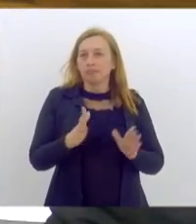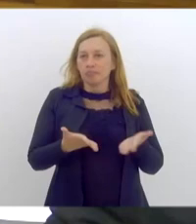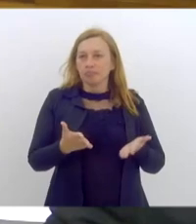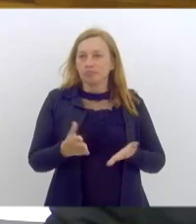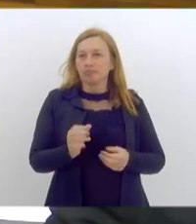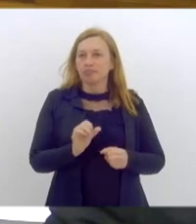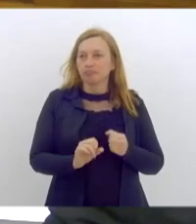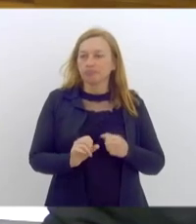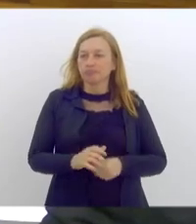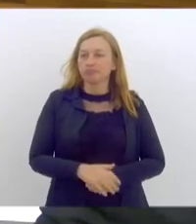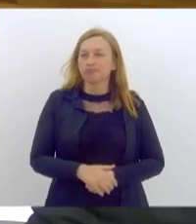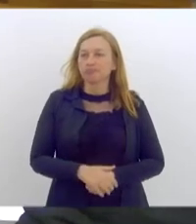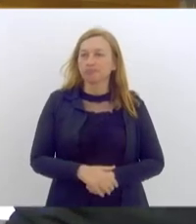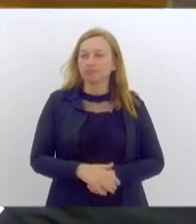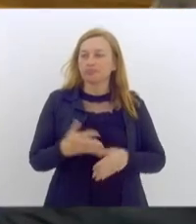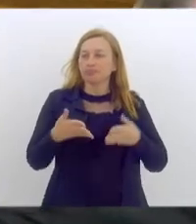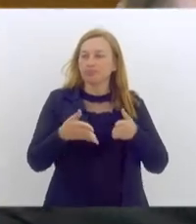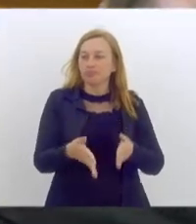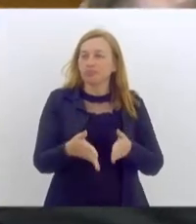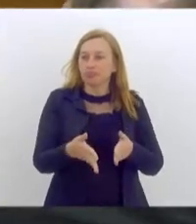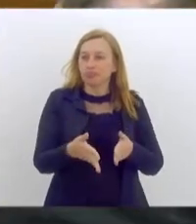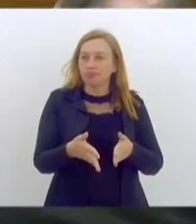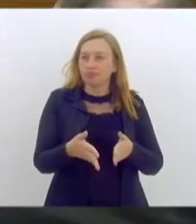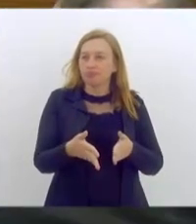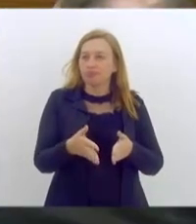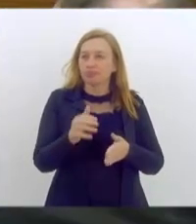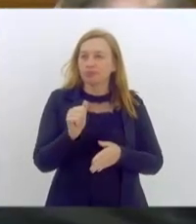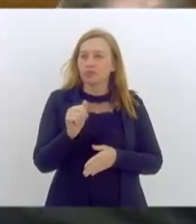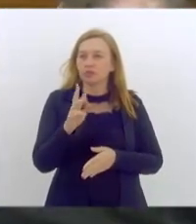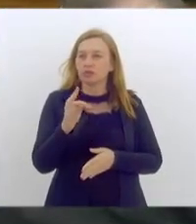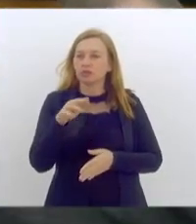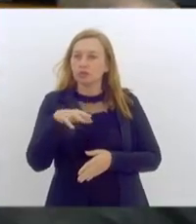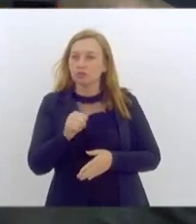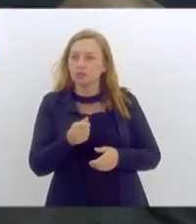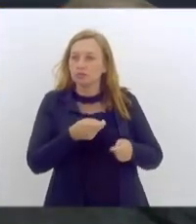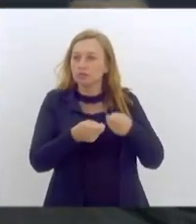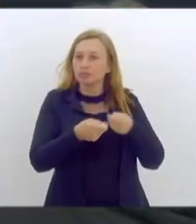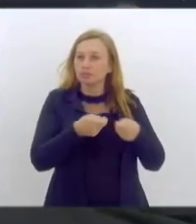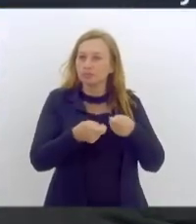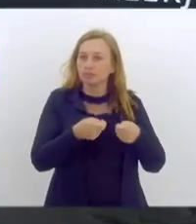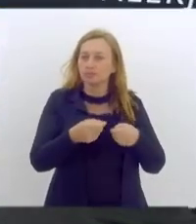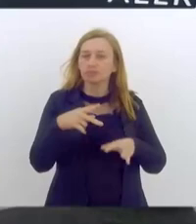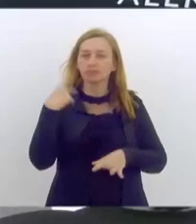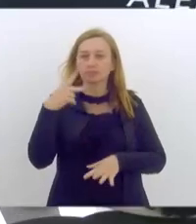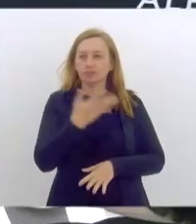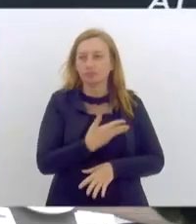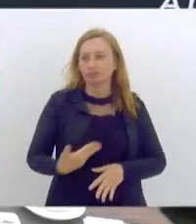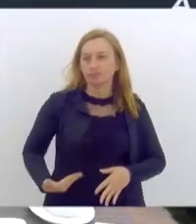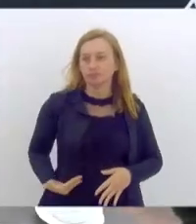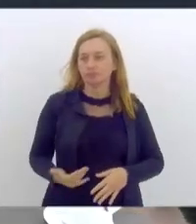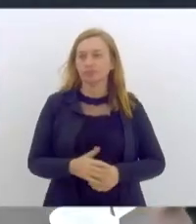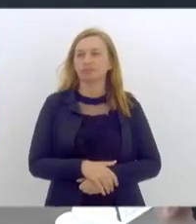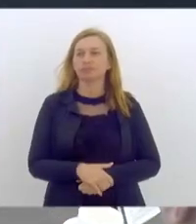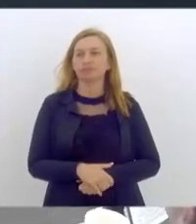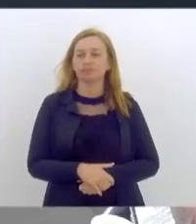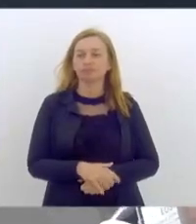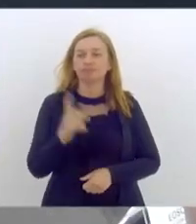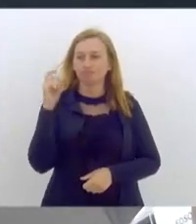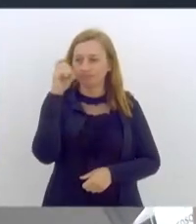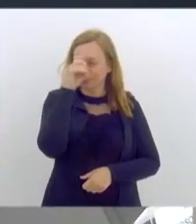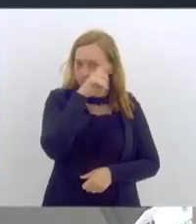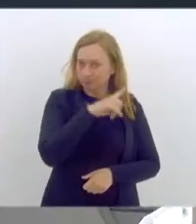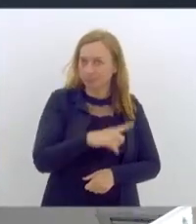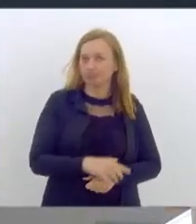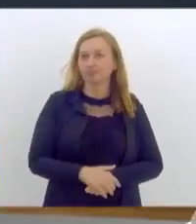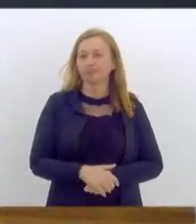estamos focados na auditoria né no controle por políticas públicas né e é extremamente difícil